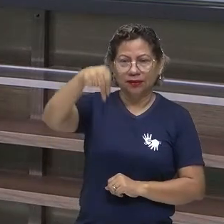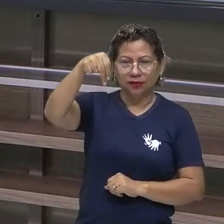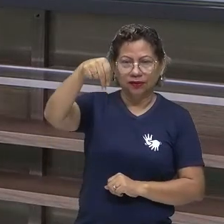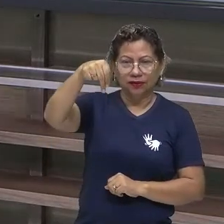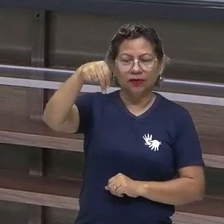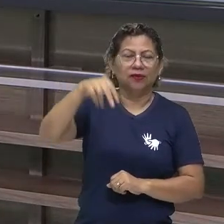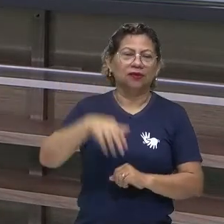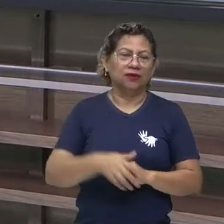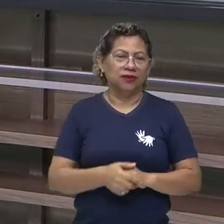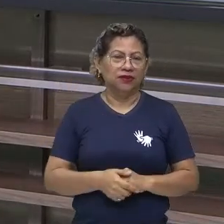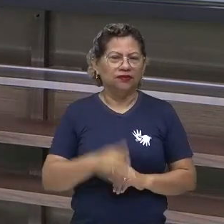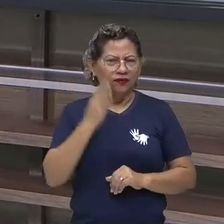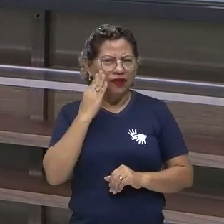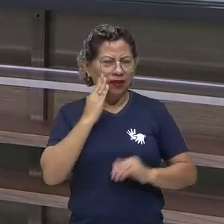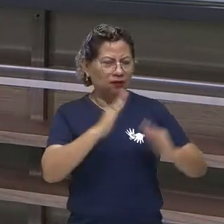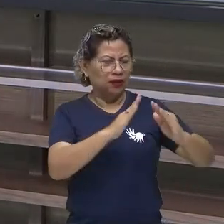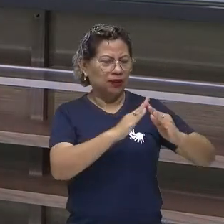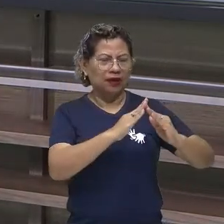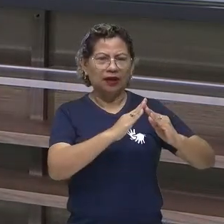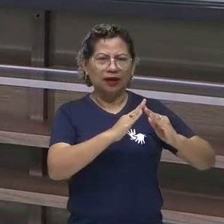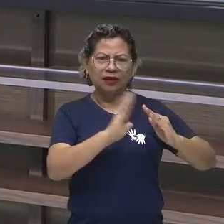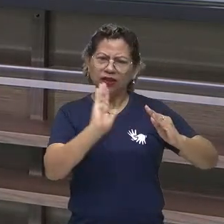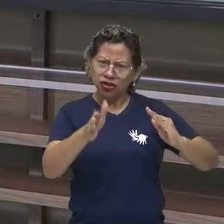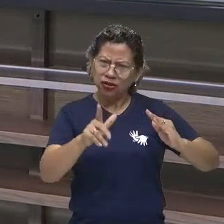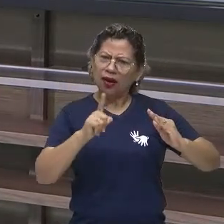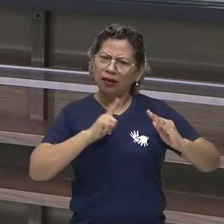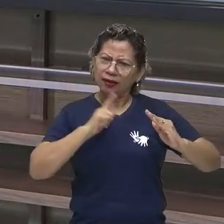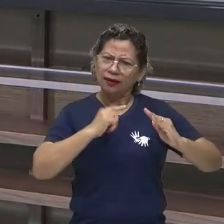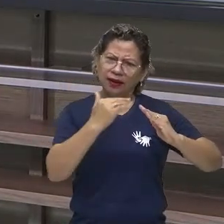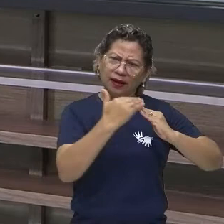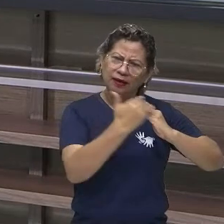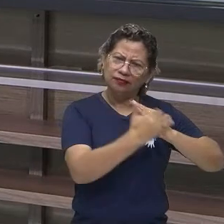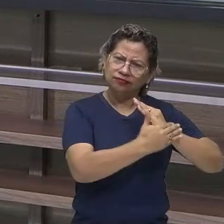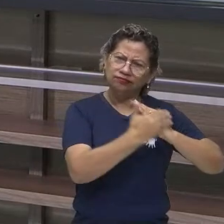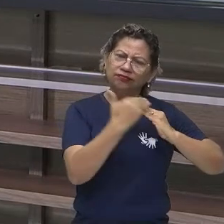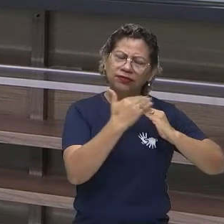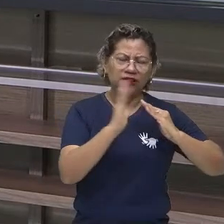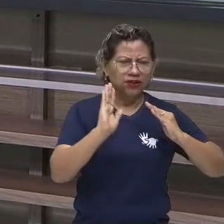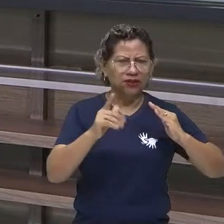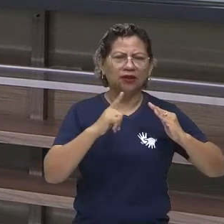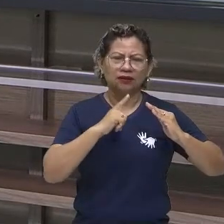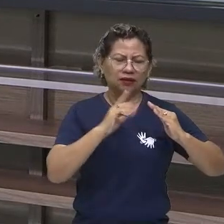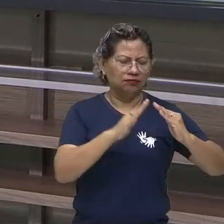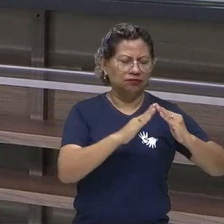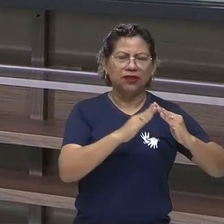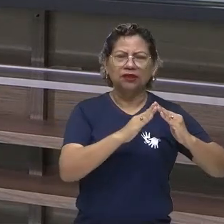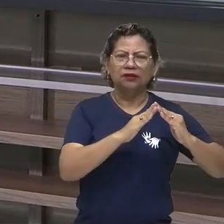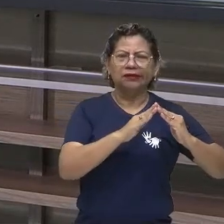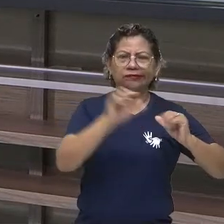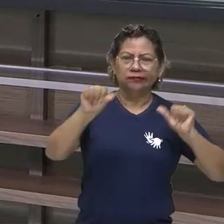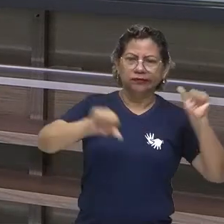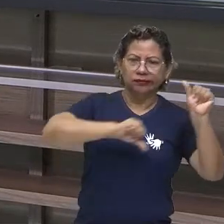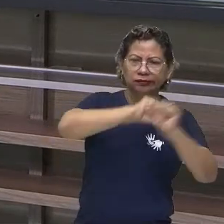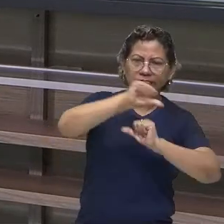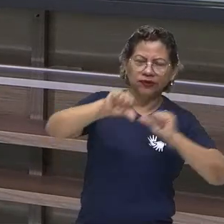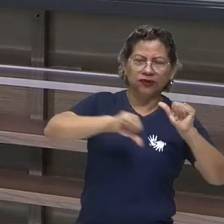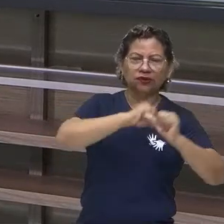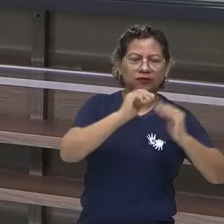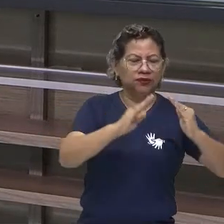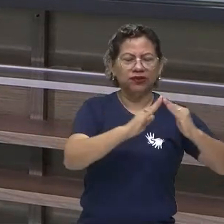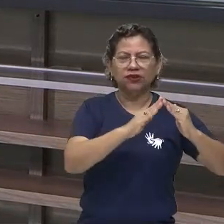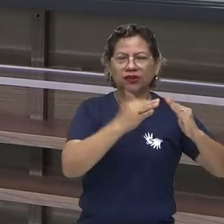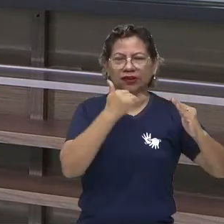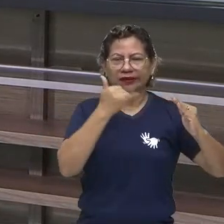em cima de algumas casas, alguns telhados, placas solares, né? Então ela pode substituir aquela energia elétrica que